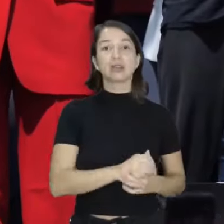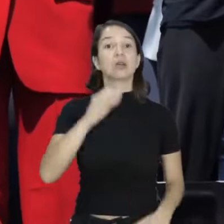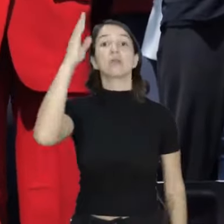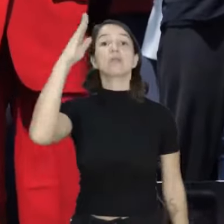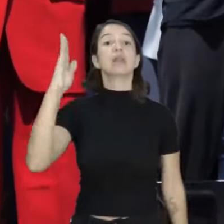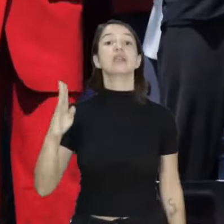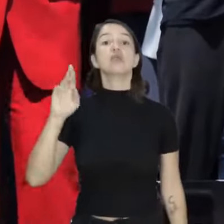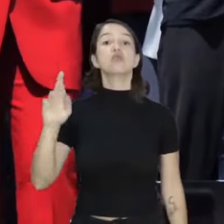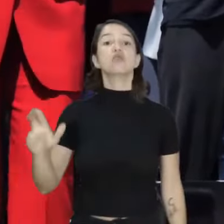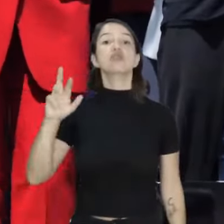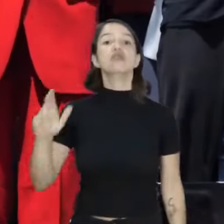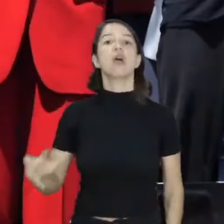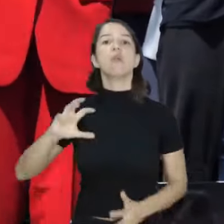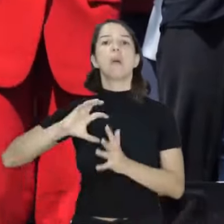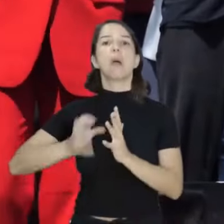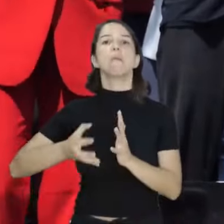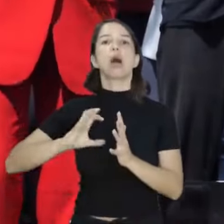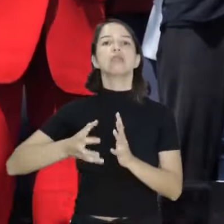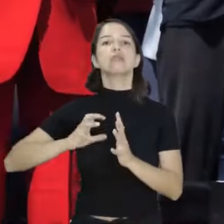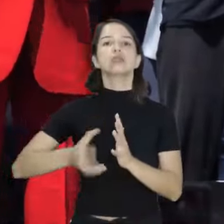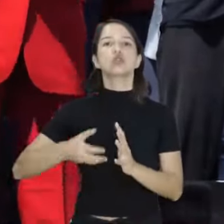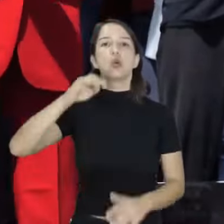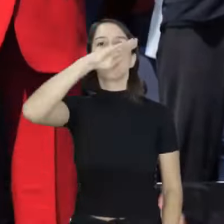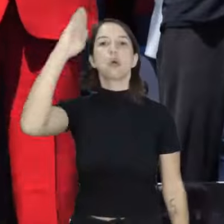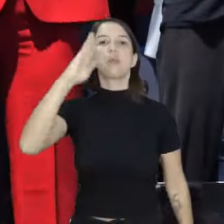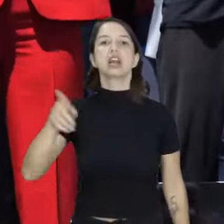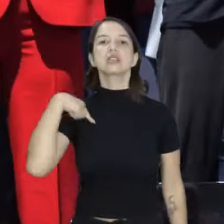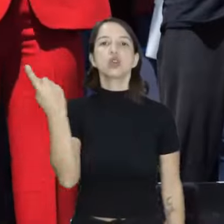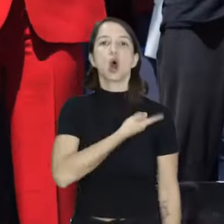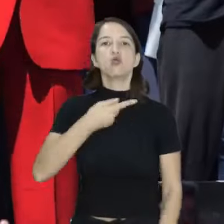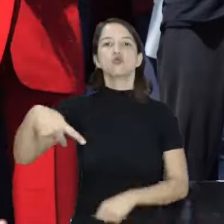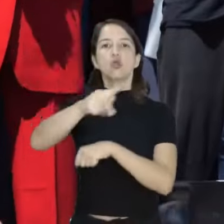Brasil é o nosso país.